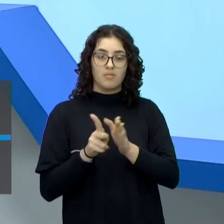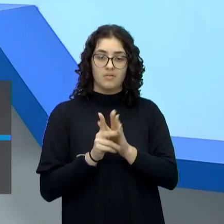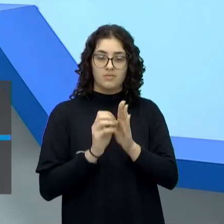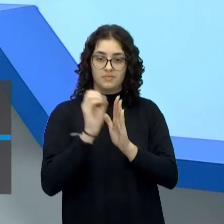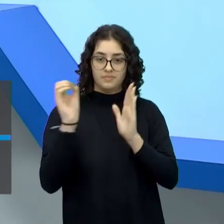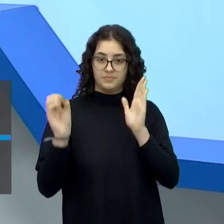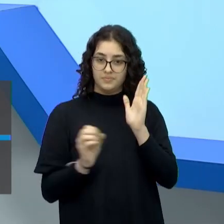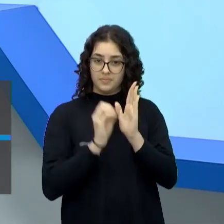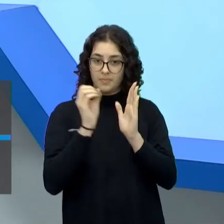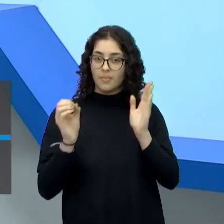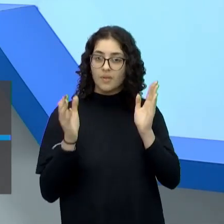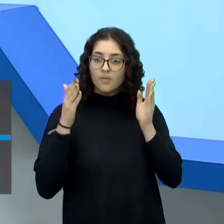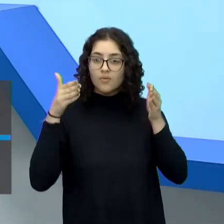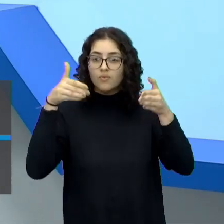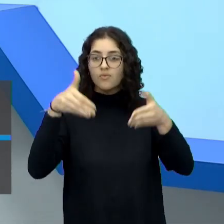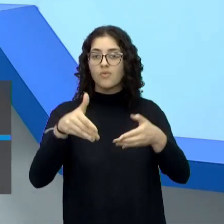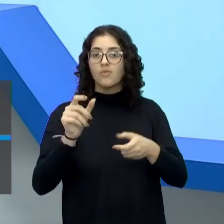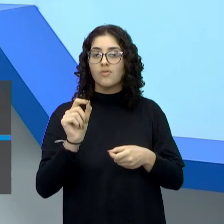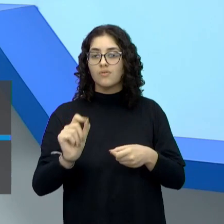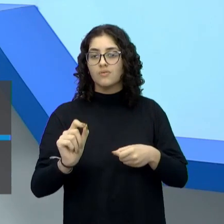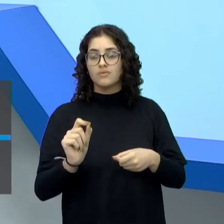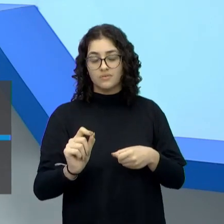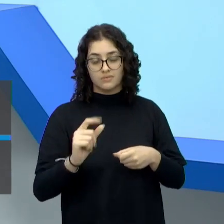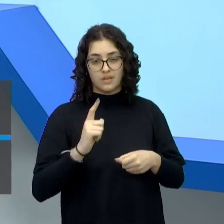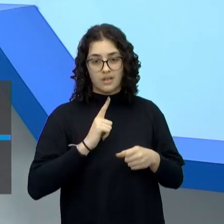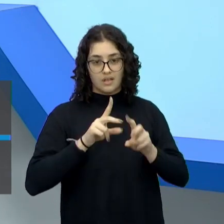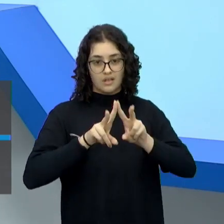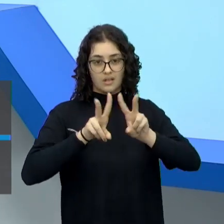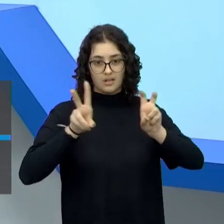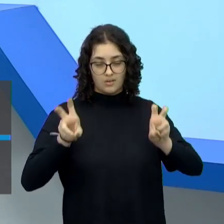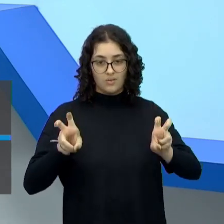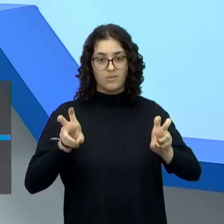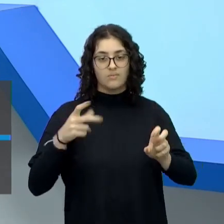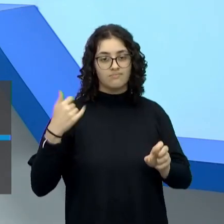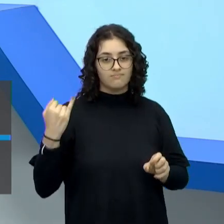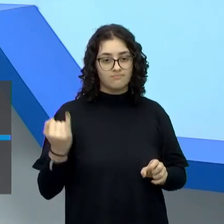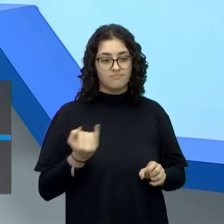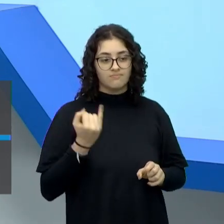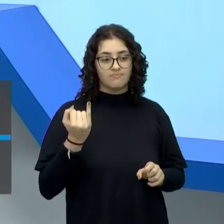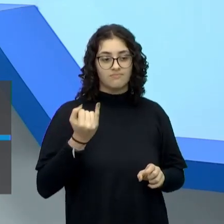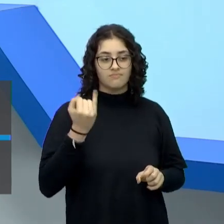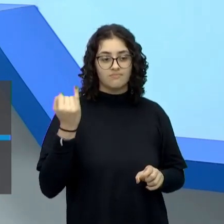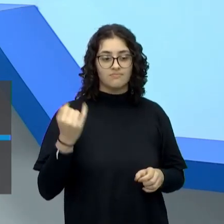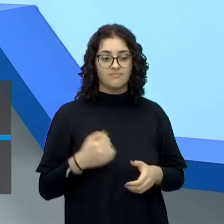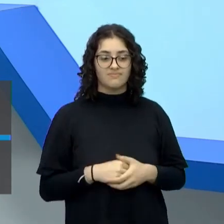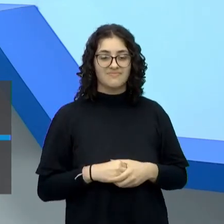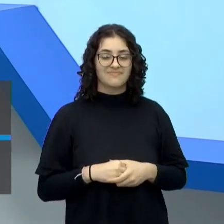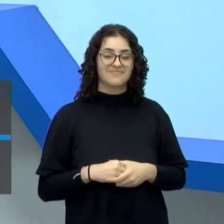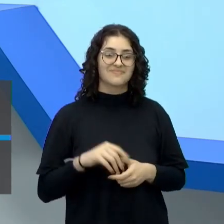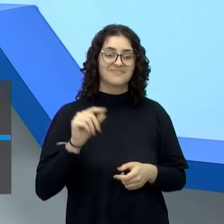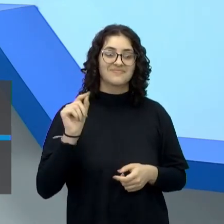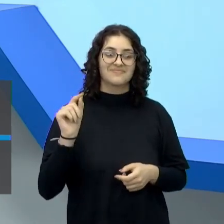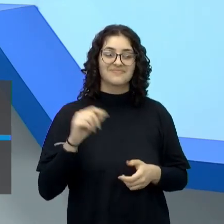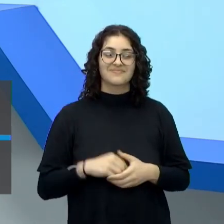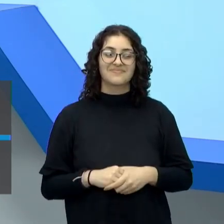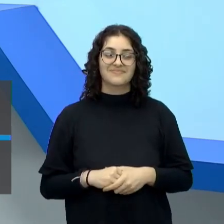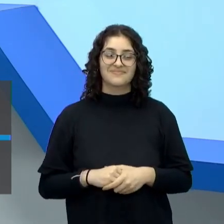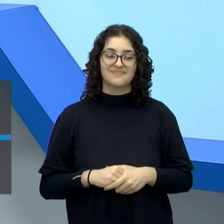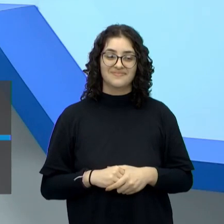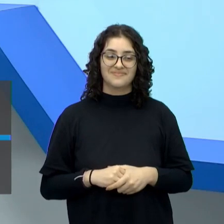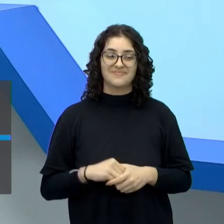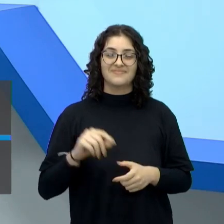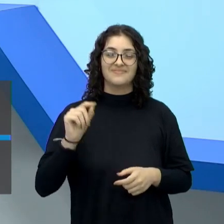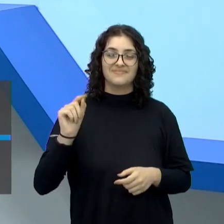com direcionamento para esse assunto tão recorrente e tão importante nos dias de hoje, tá ok? Trilha antirracista,